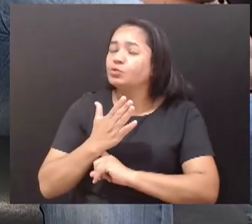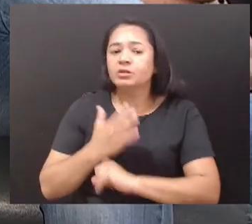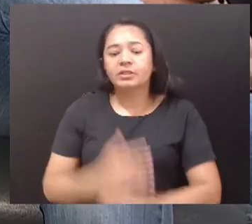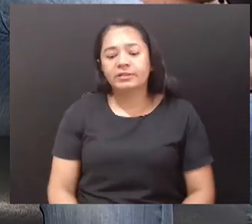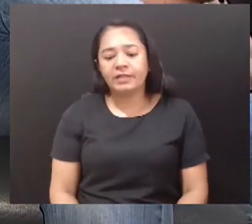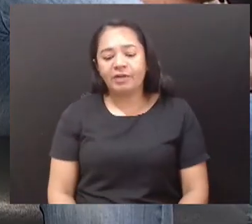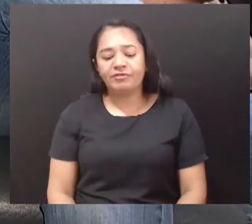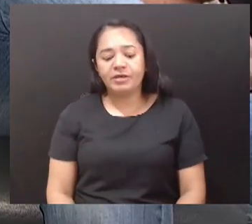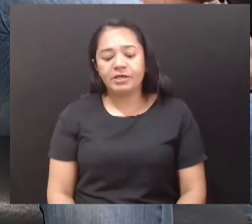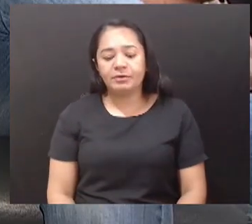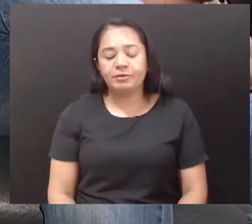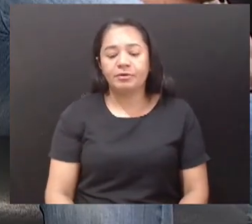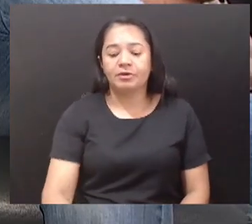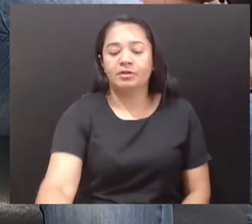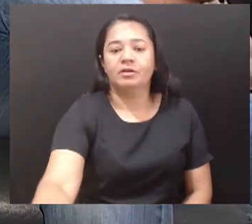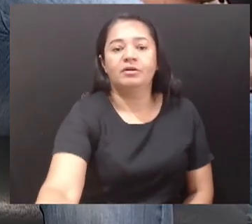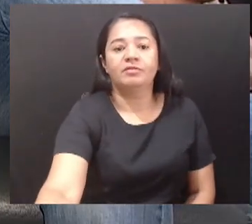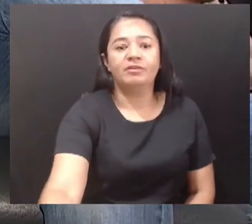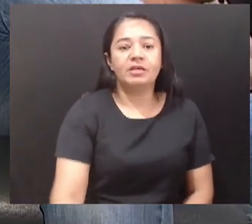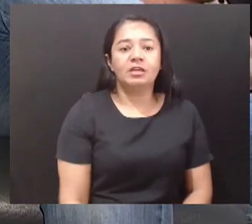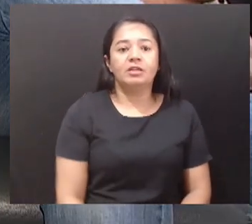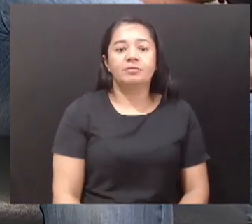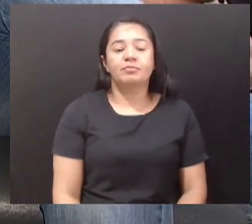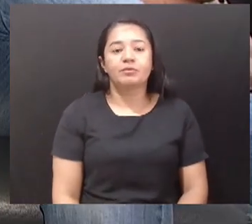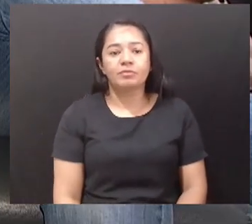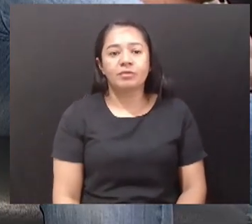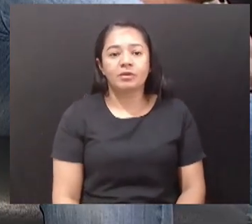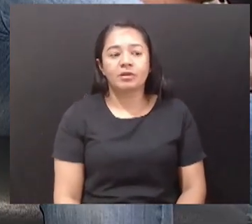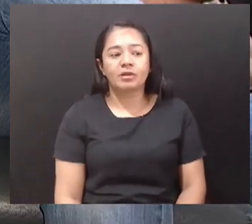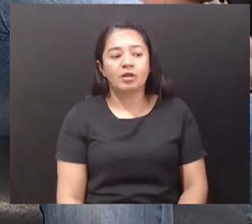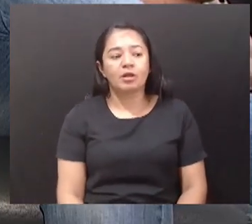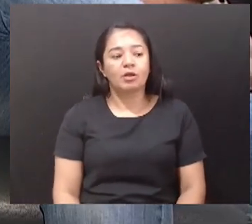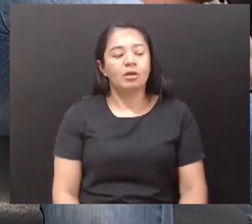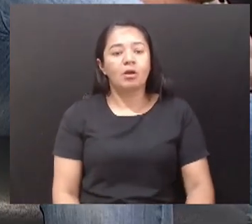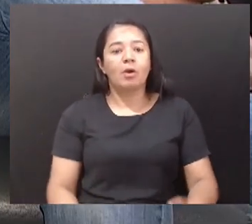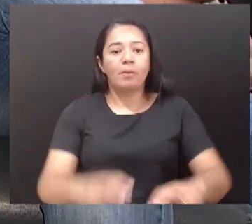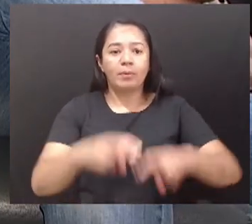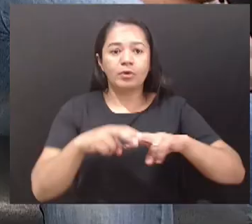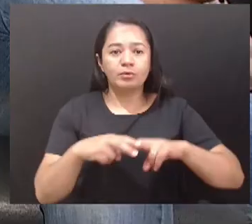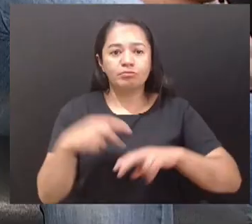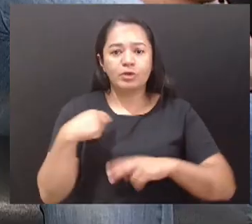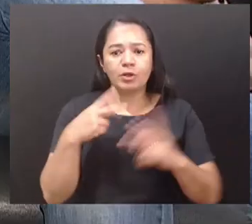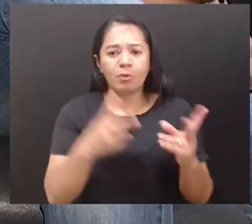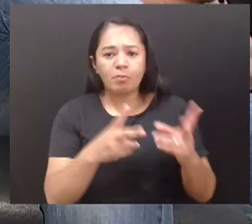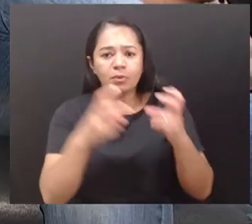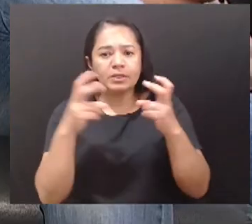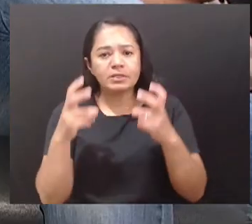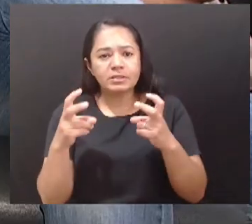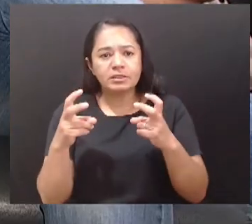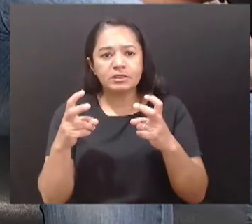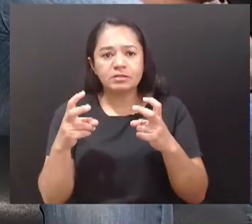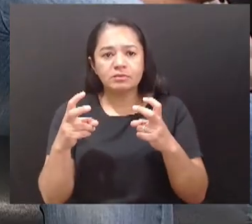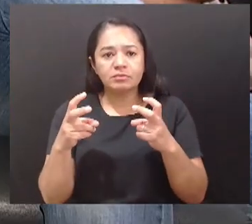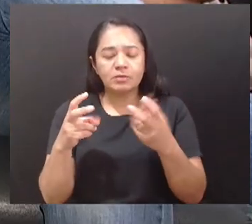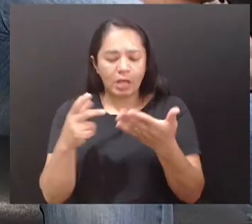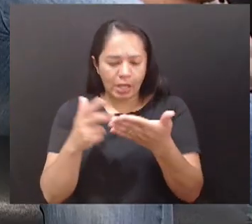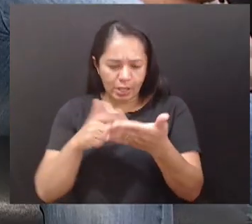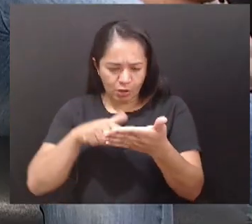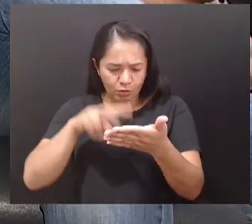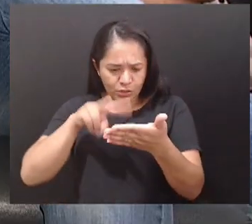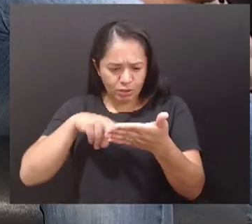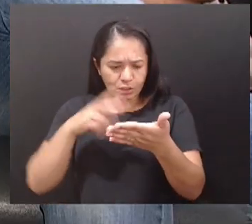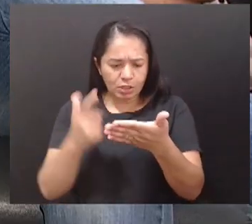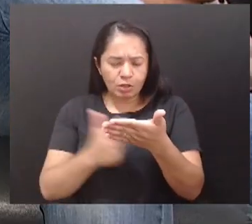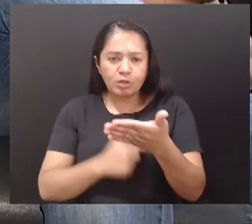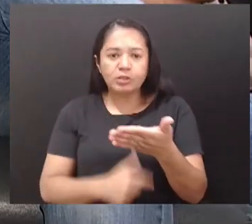mandado embora, eu vinha vindo no ônibus da empresa, aí eu vi uma passagem no livro que a gente tinha que firmar a